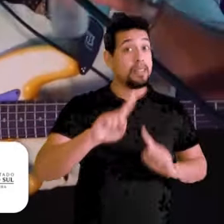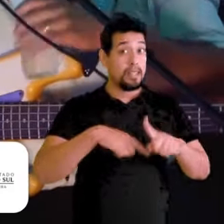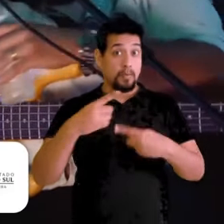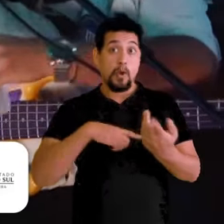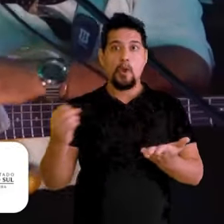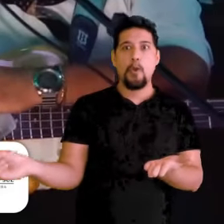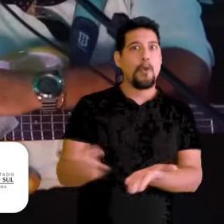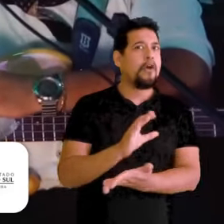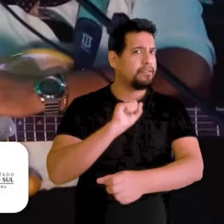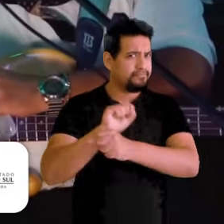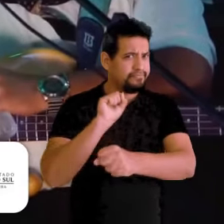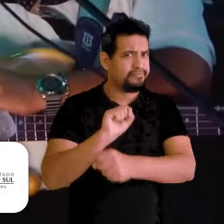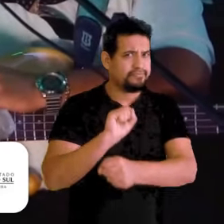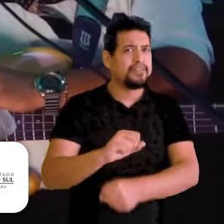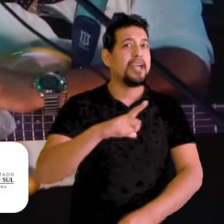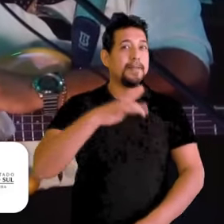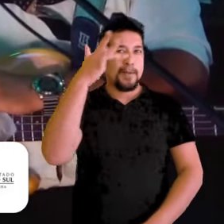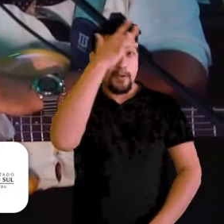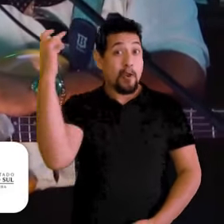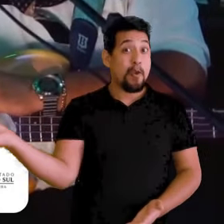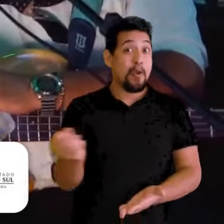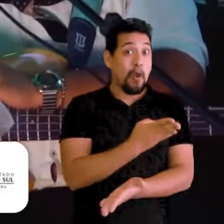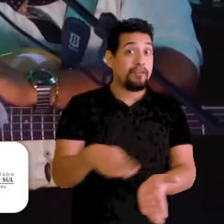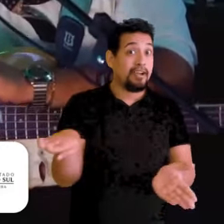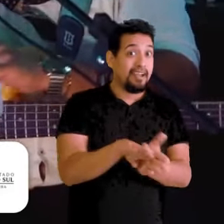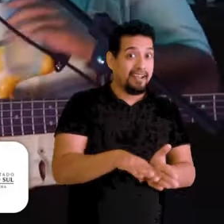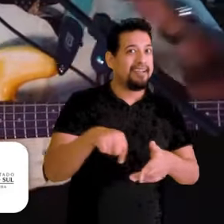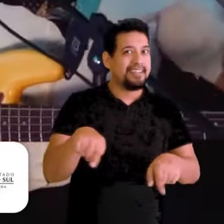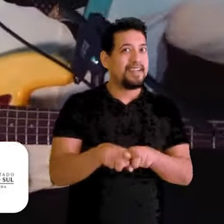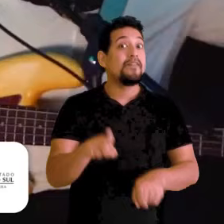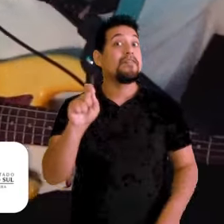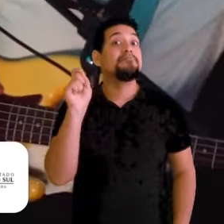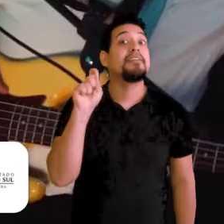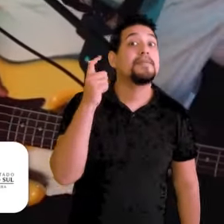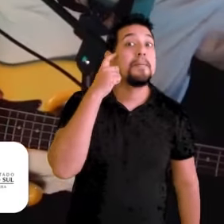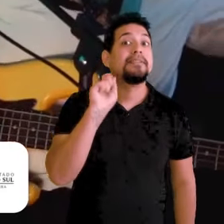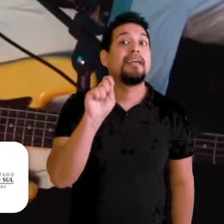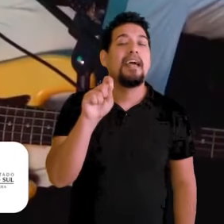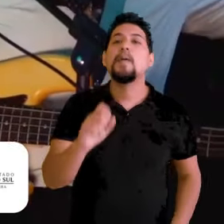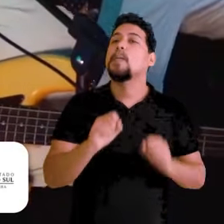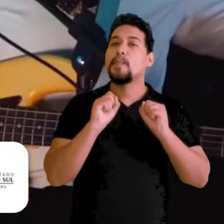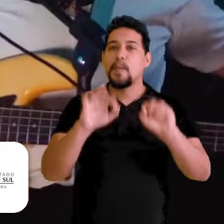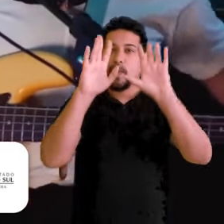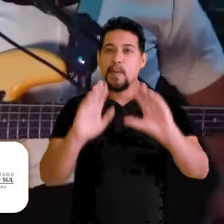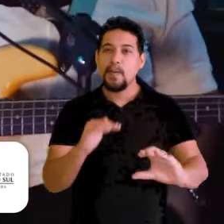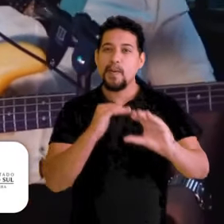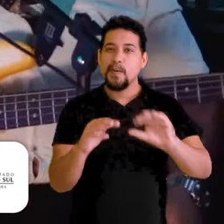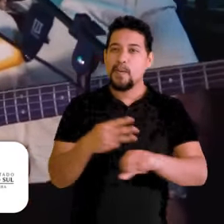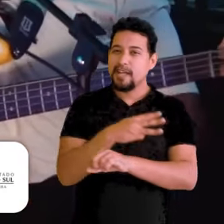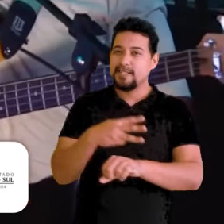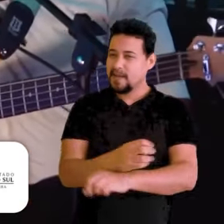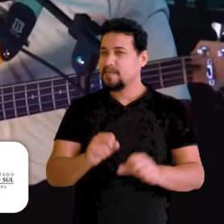tem novidade. Fiquem aguardando aí. Tem gente nova chegando. Vamos ver se você adivinha quem é. Pode mandando o teu recadinho